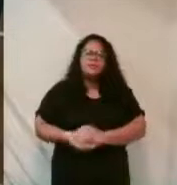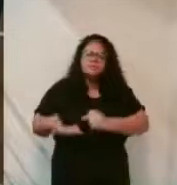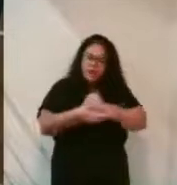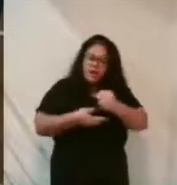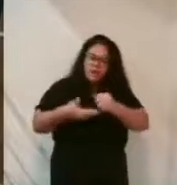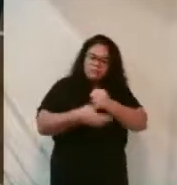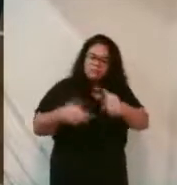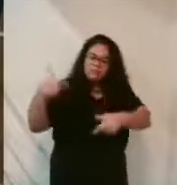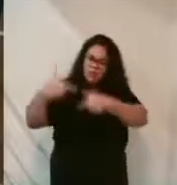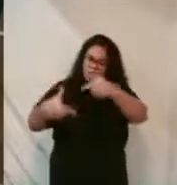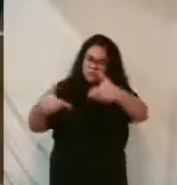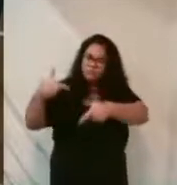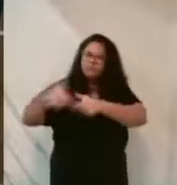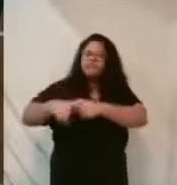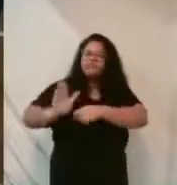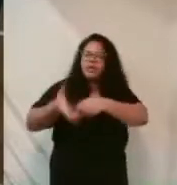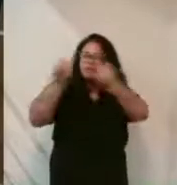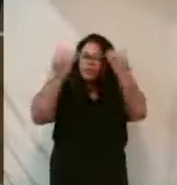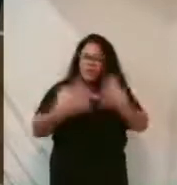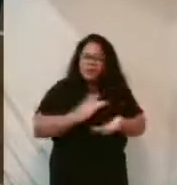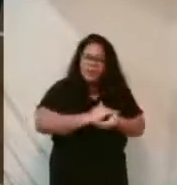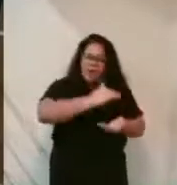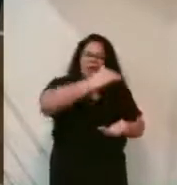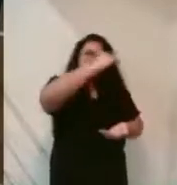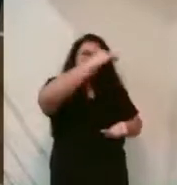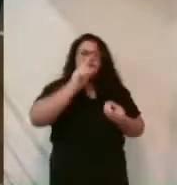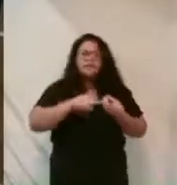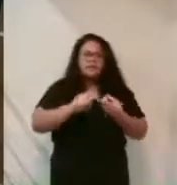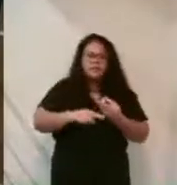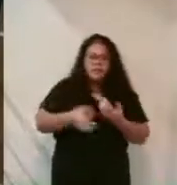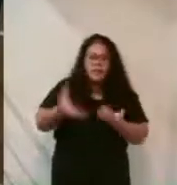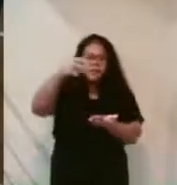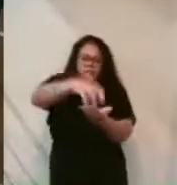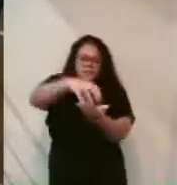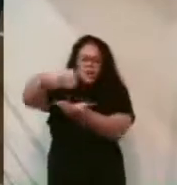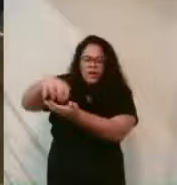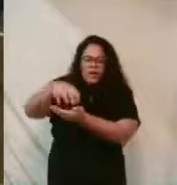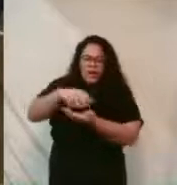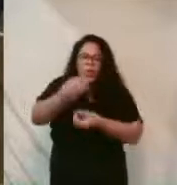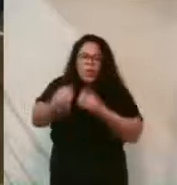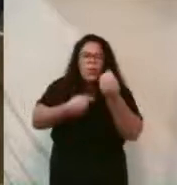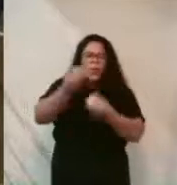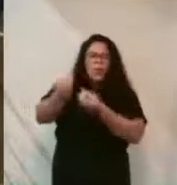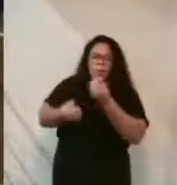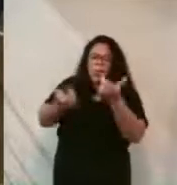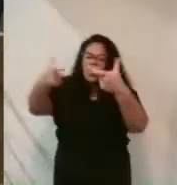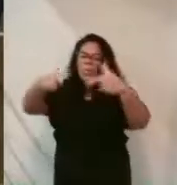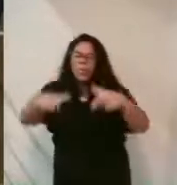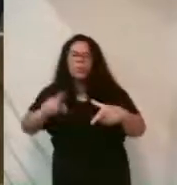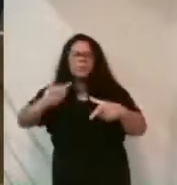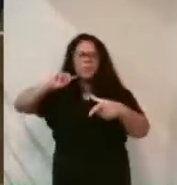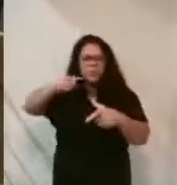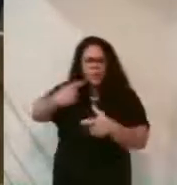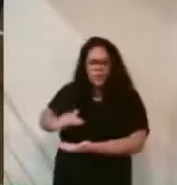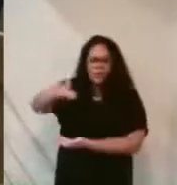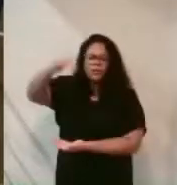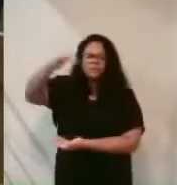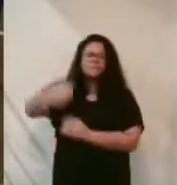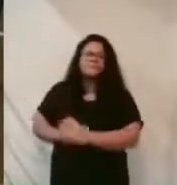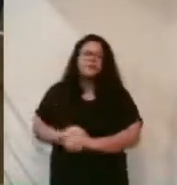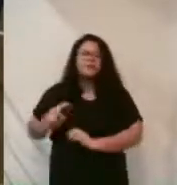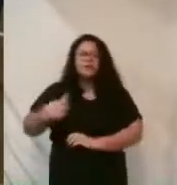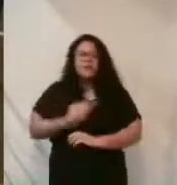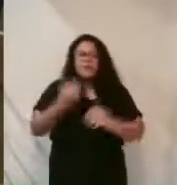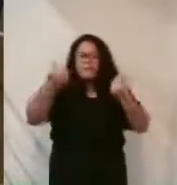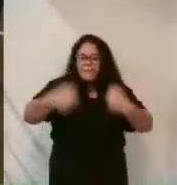aqui, no volume, nas localizações e concentrações desses resíduos, se possa